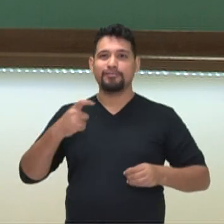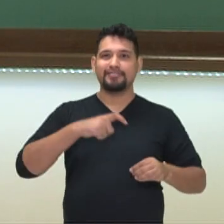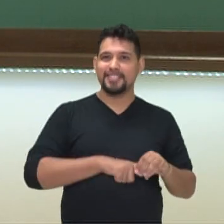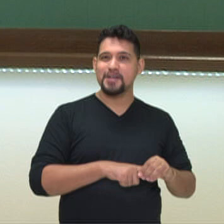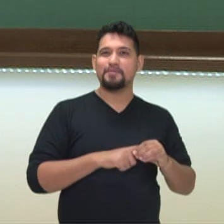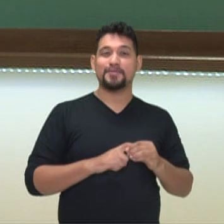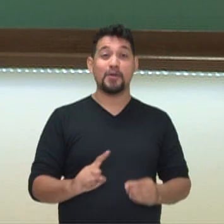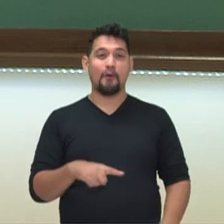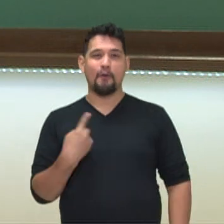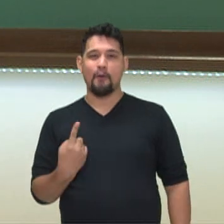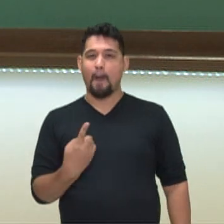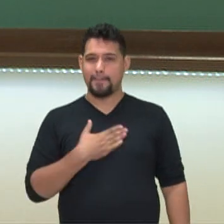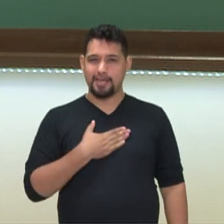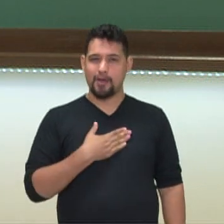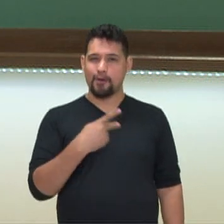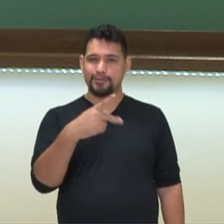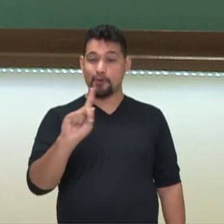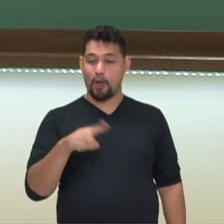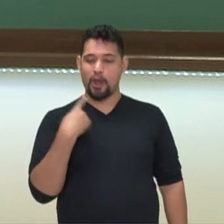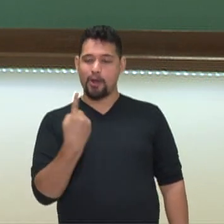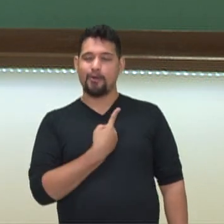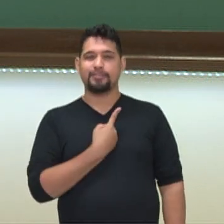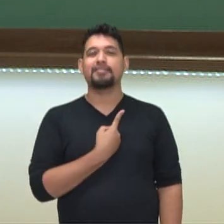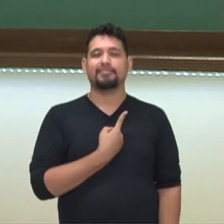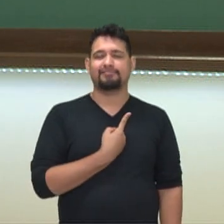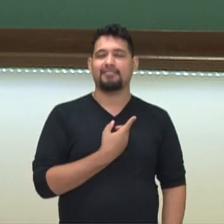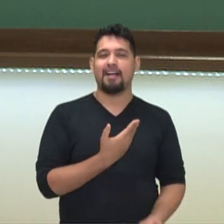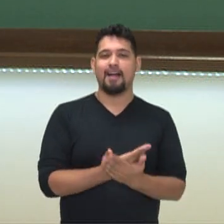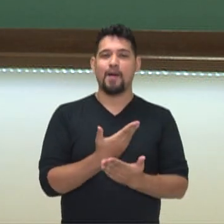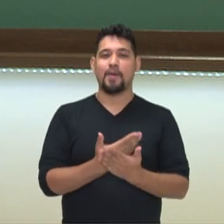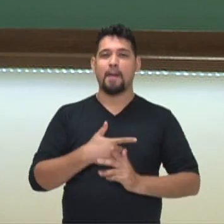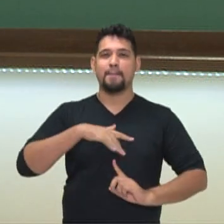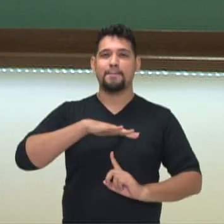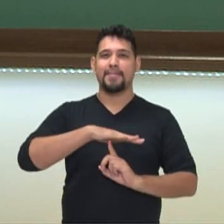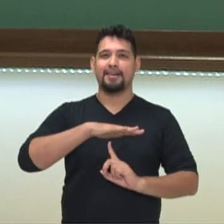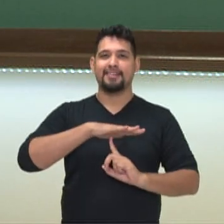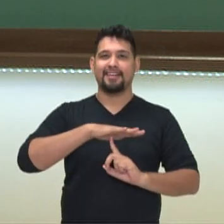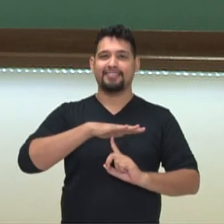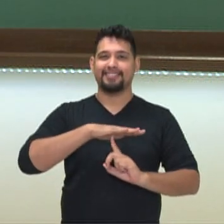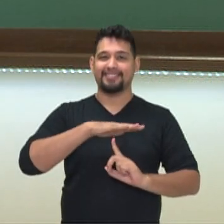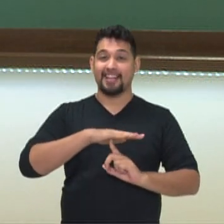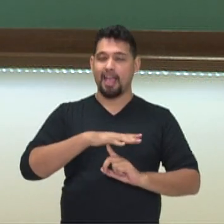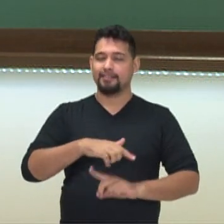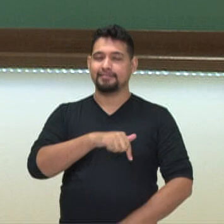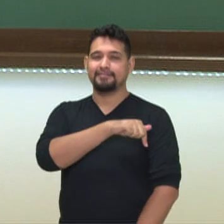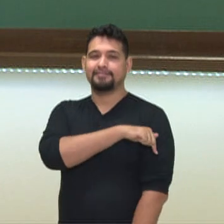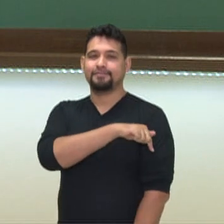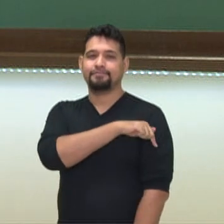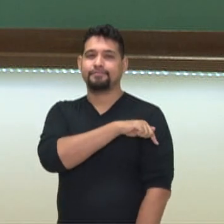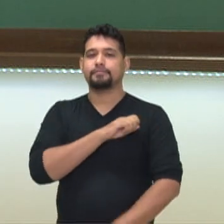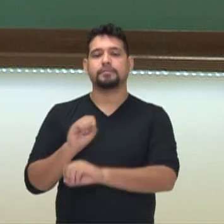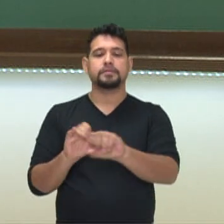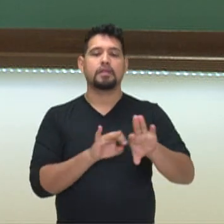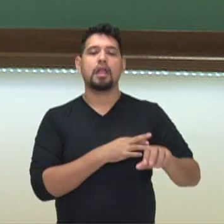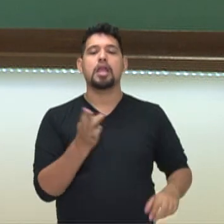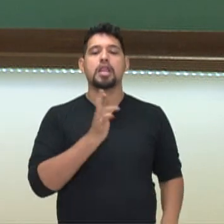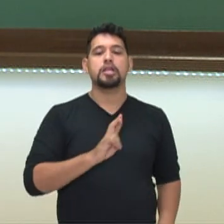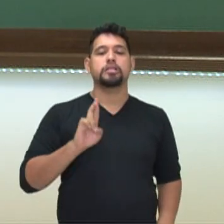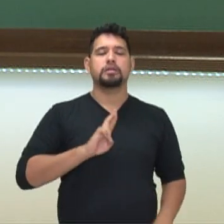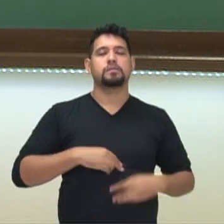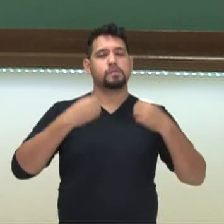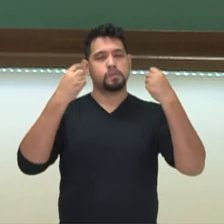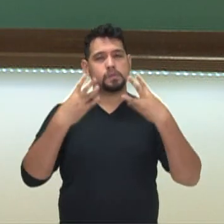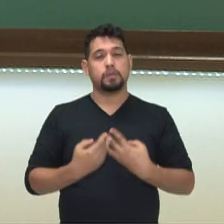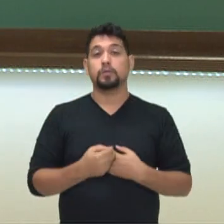Voltamos com a minha, com a sua, com a nossa aula Paraná, 7º ano ensino religioso, e estamos falando de